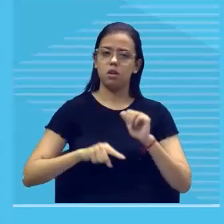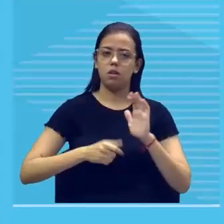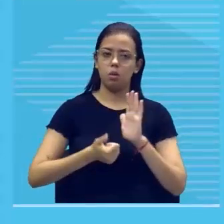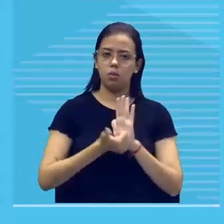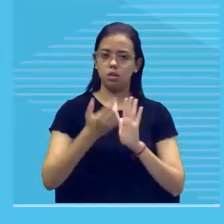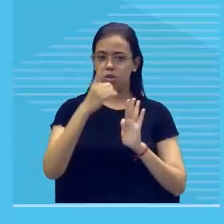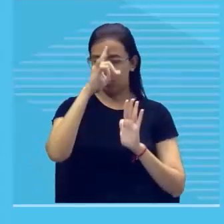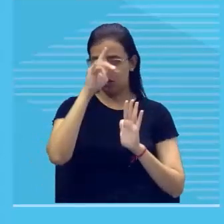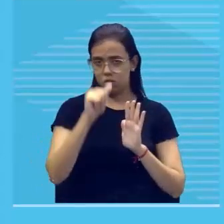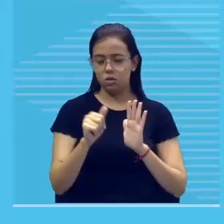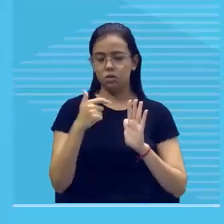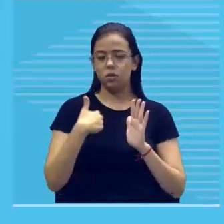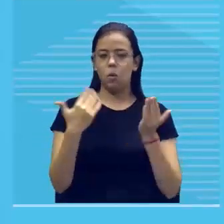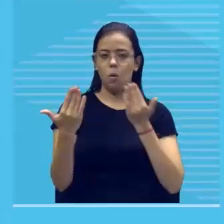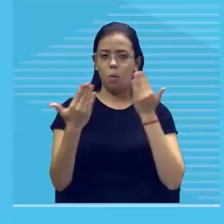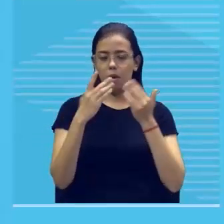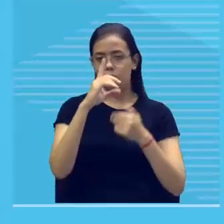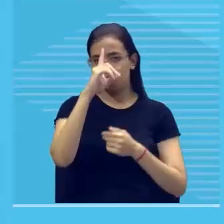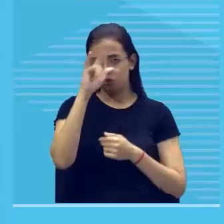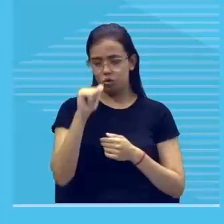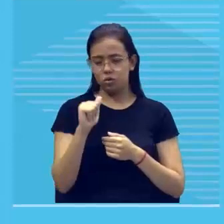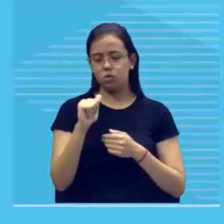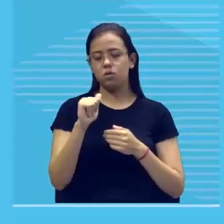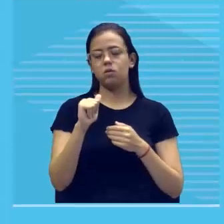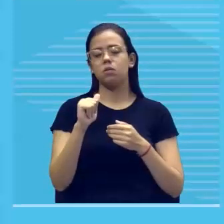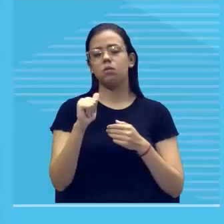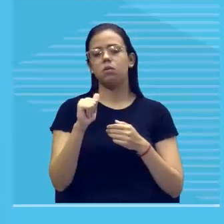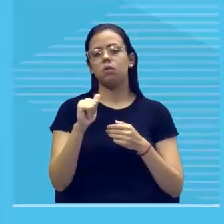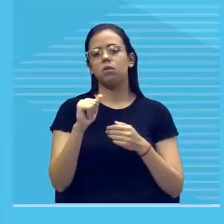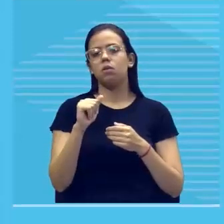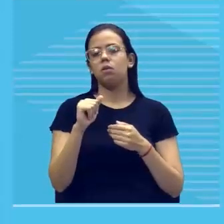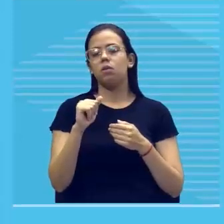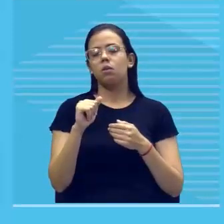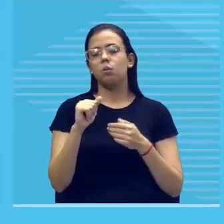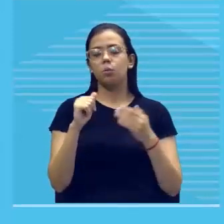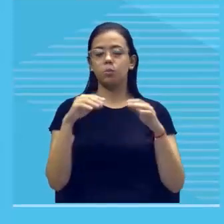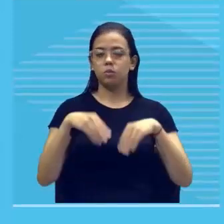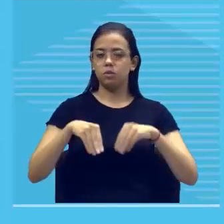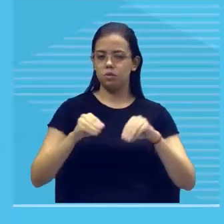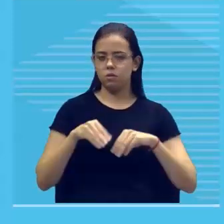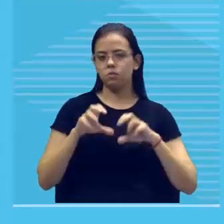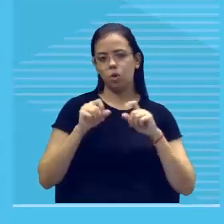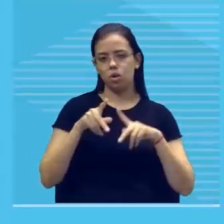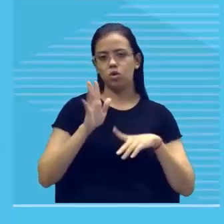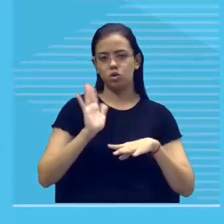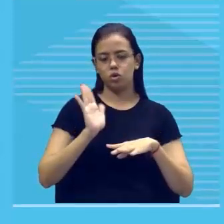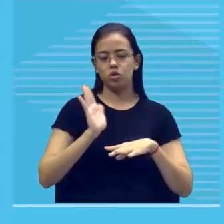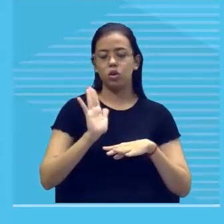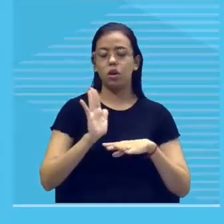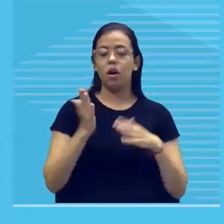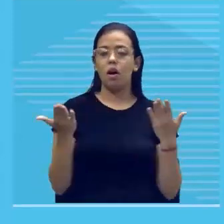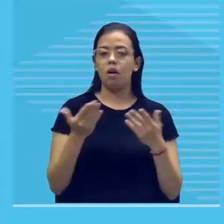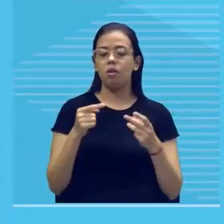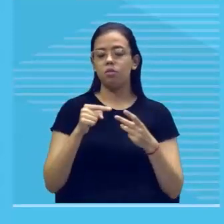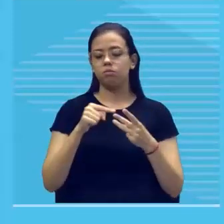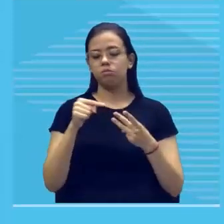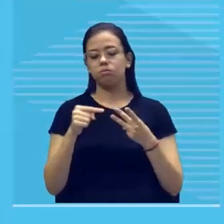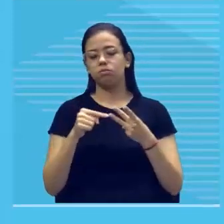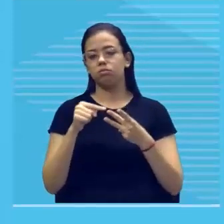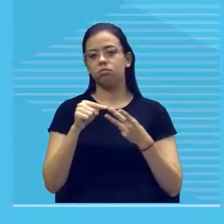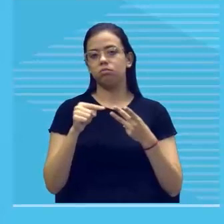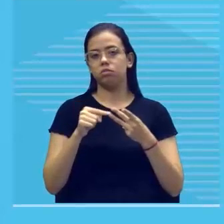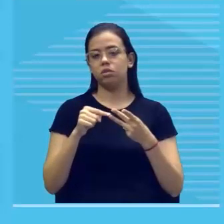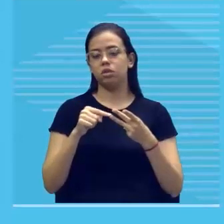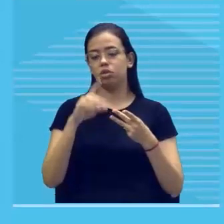compare dias com tecidos Ok fiz a comparação agora eu vou comparar dias